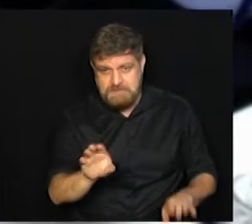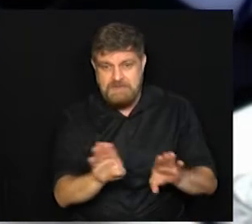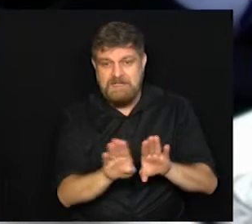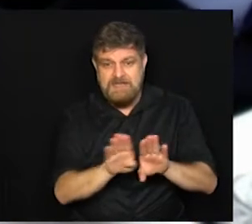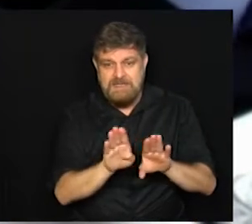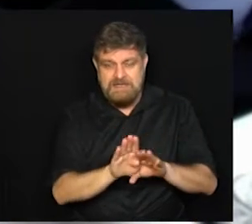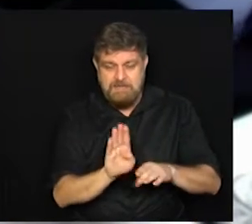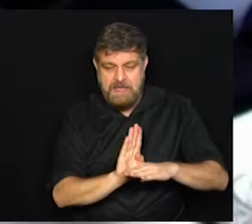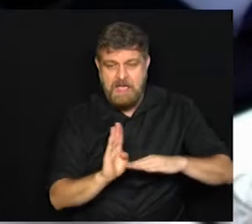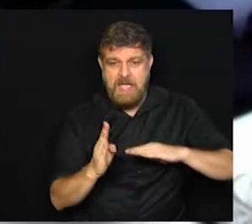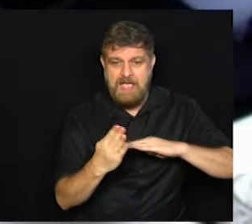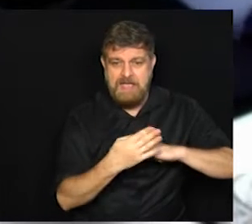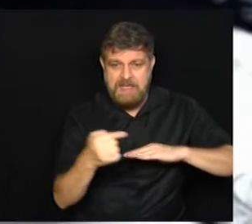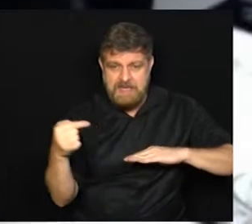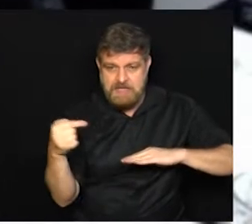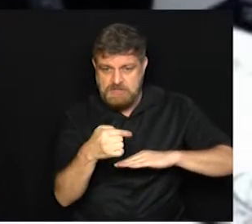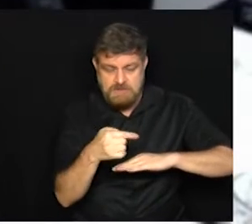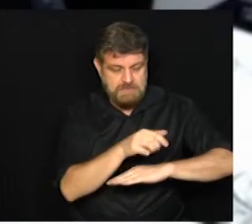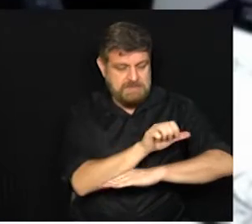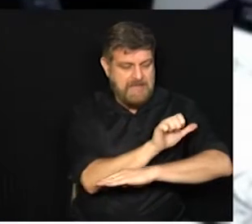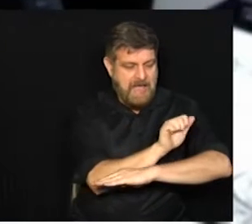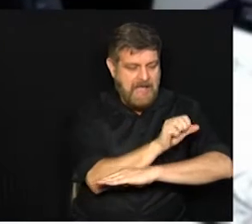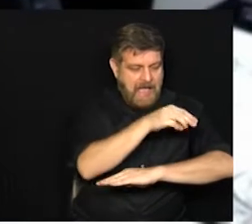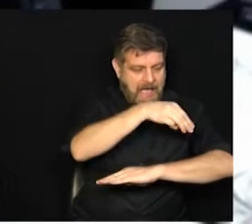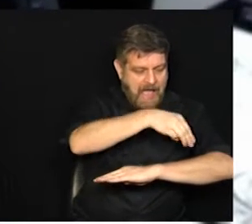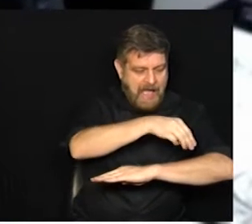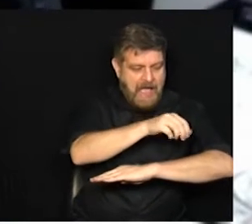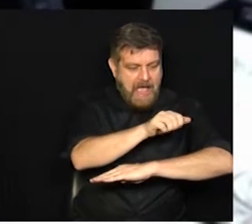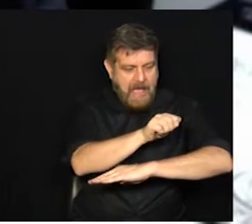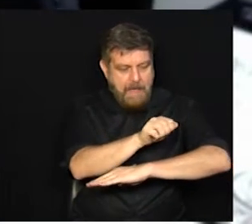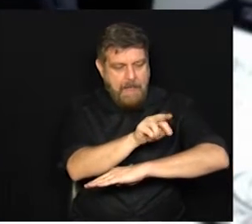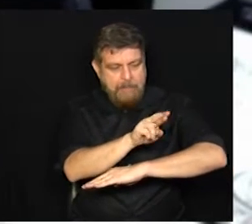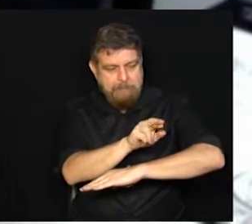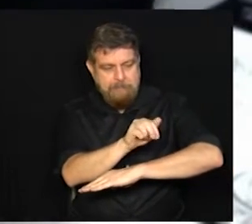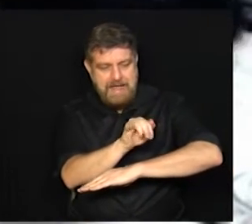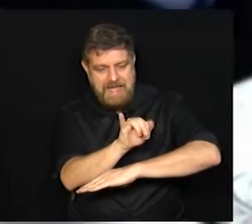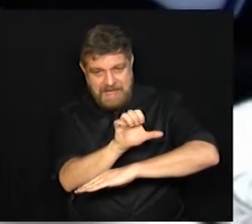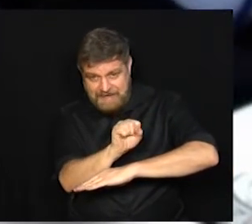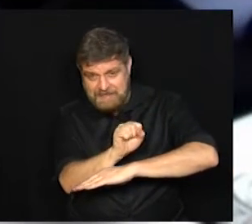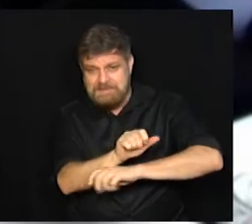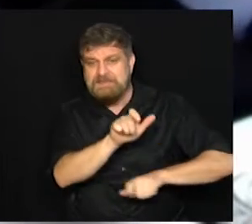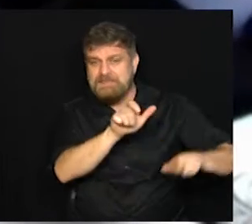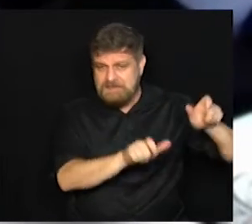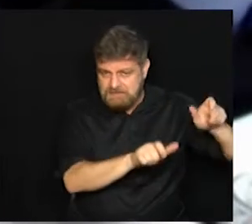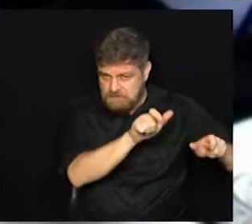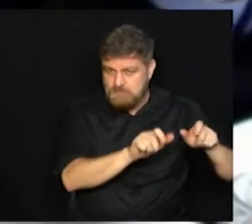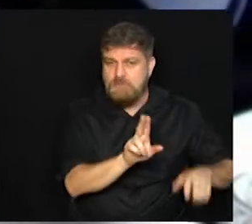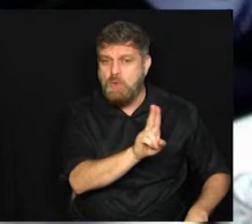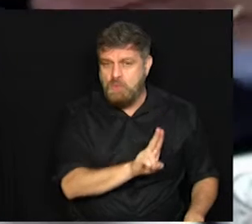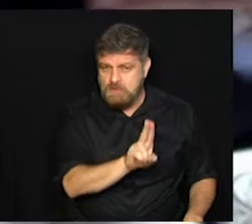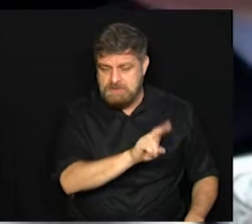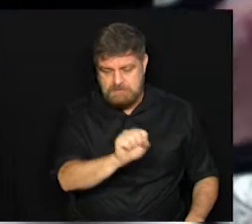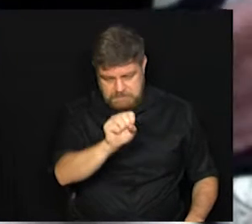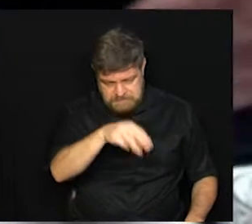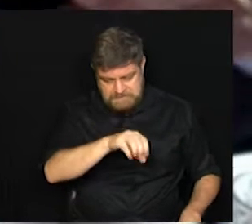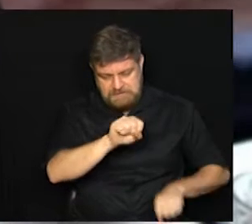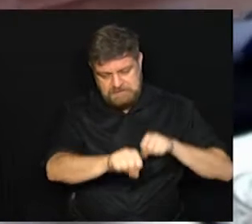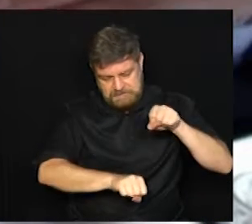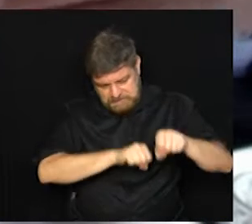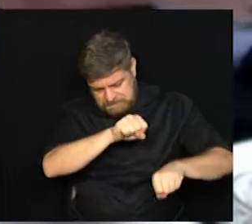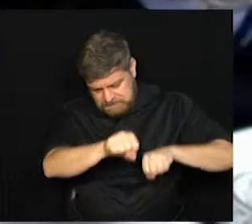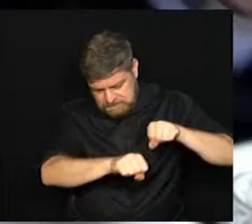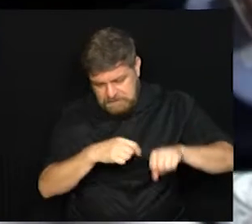que eu vejo muitas pessoas utilizando, né? Então, eu acho que cada vez mais nós